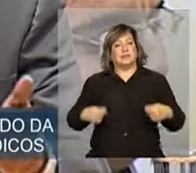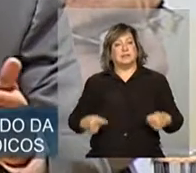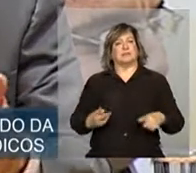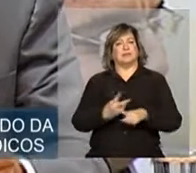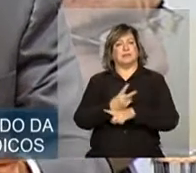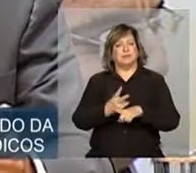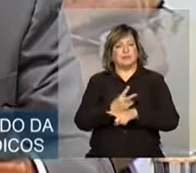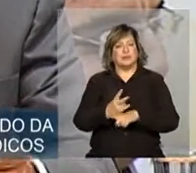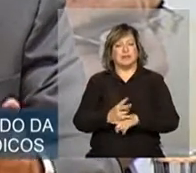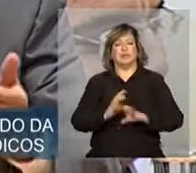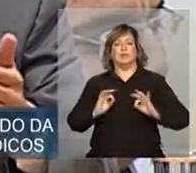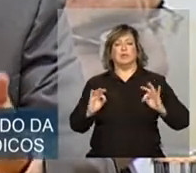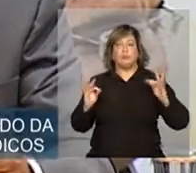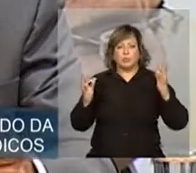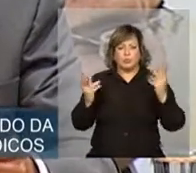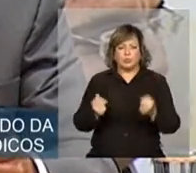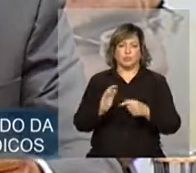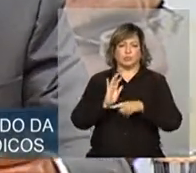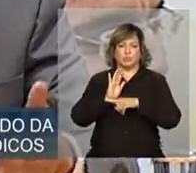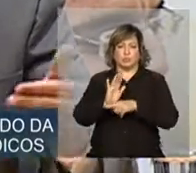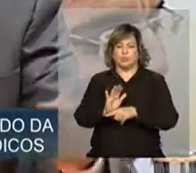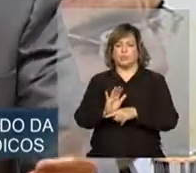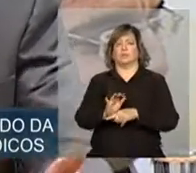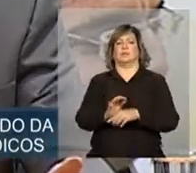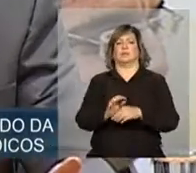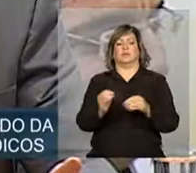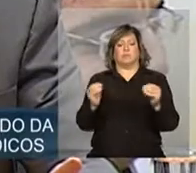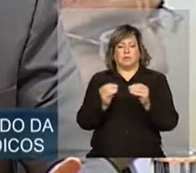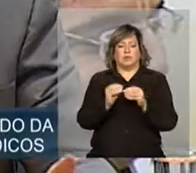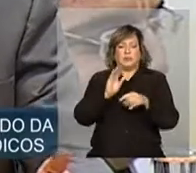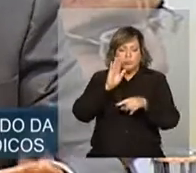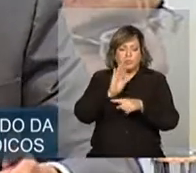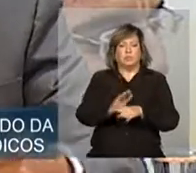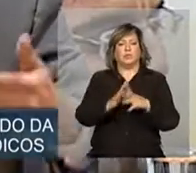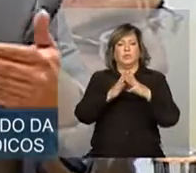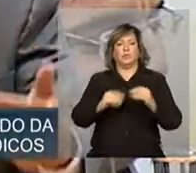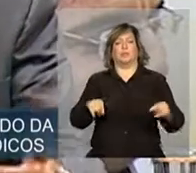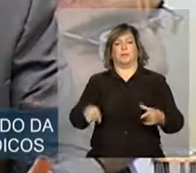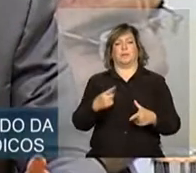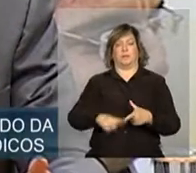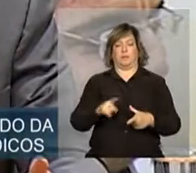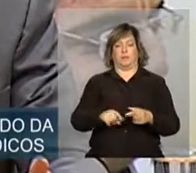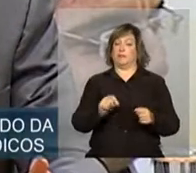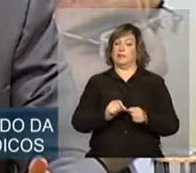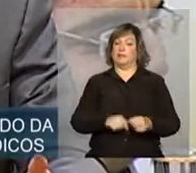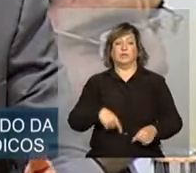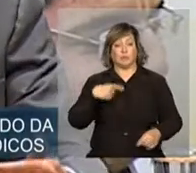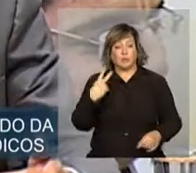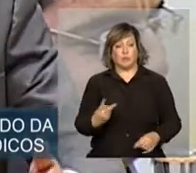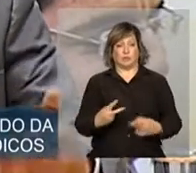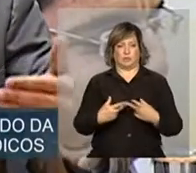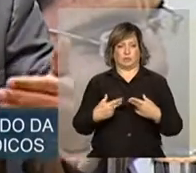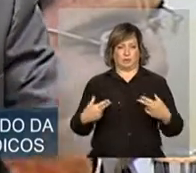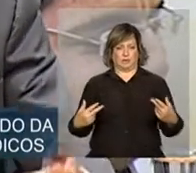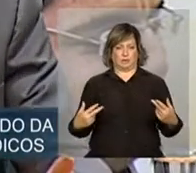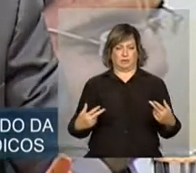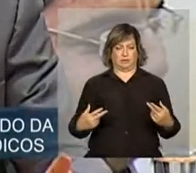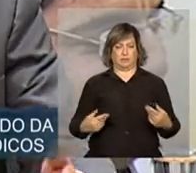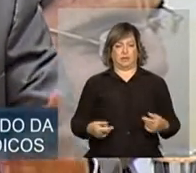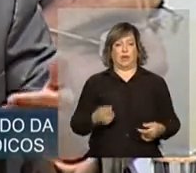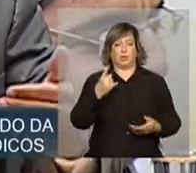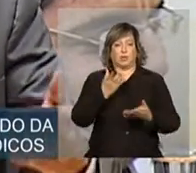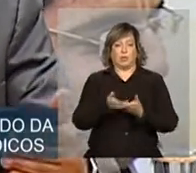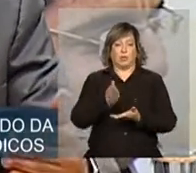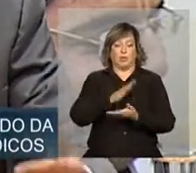buscar né um a coxa em outro lugar para emendar com esse cobertor nós estamos fazendo as duas coisas a é de um